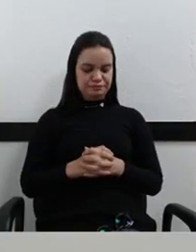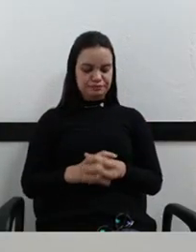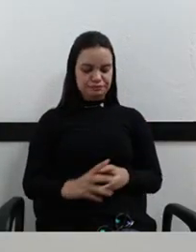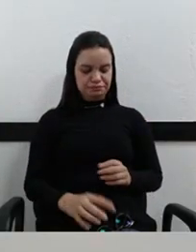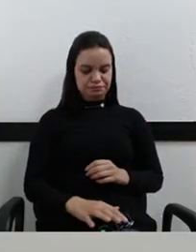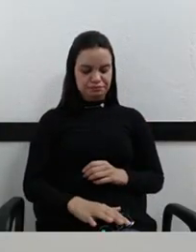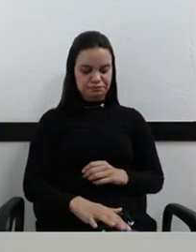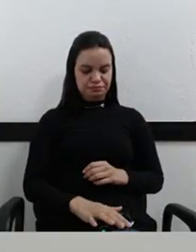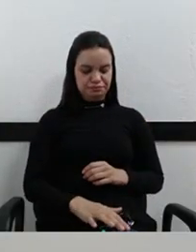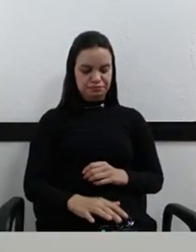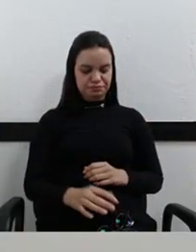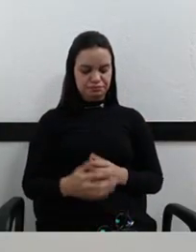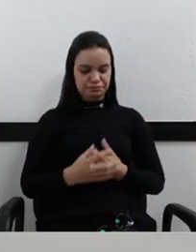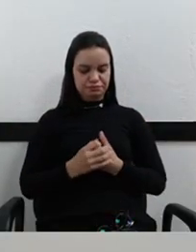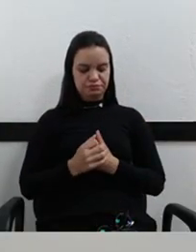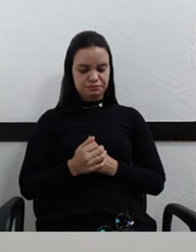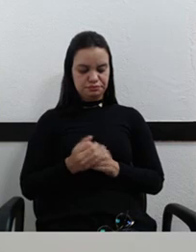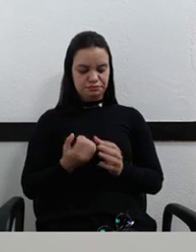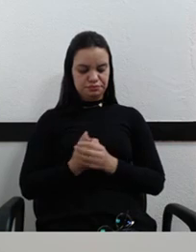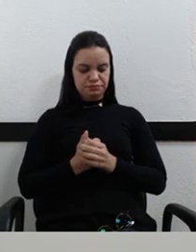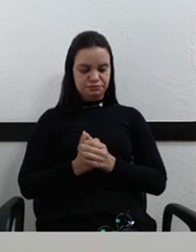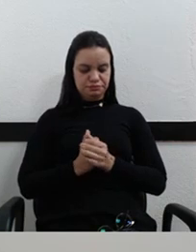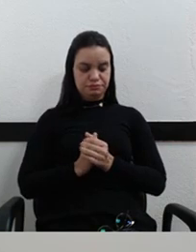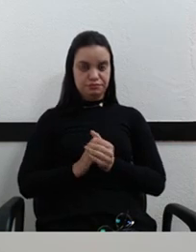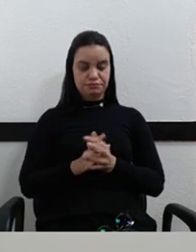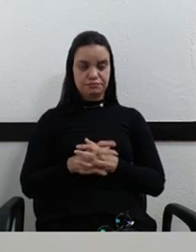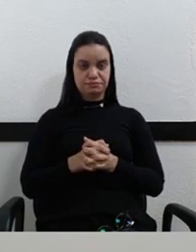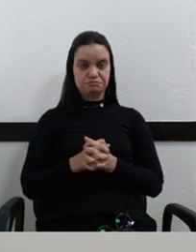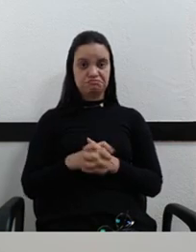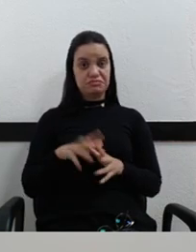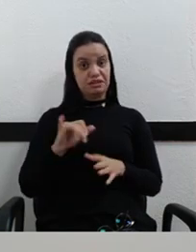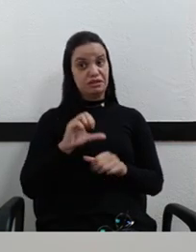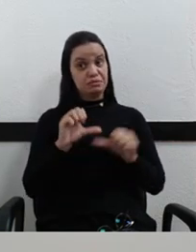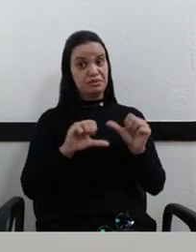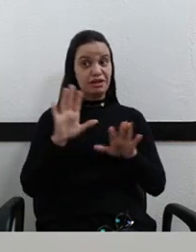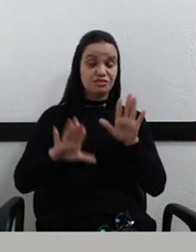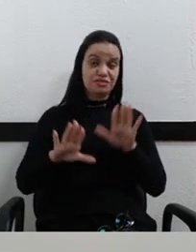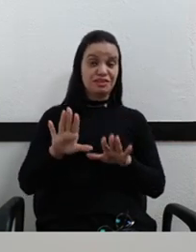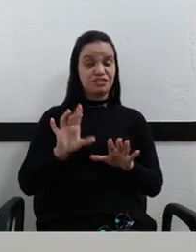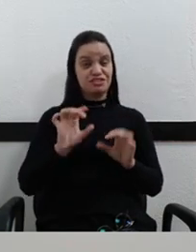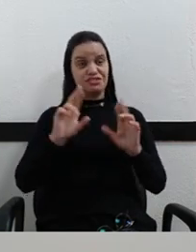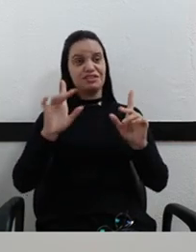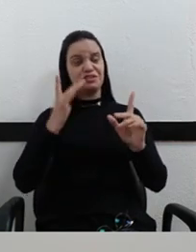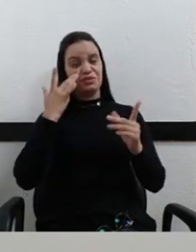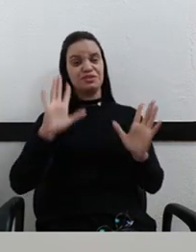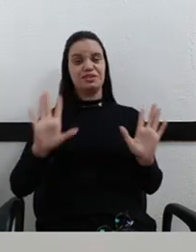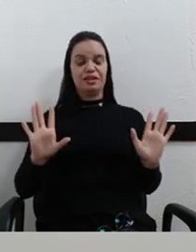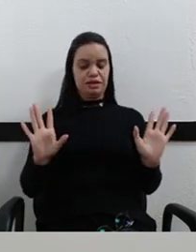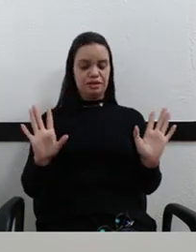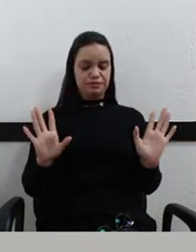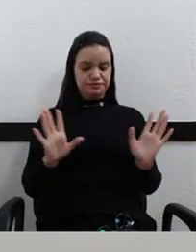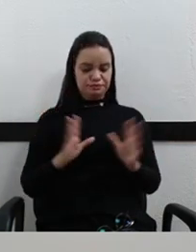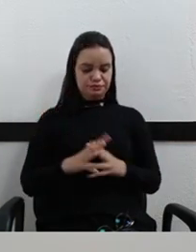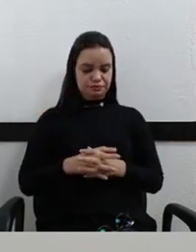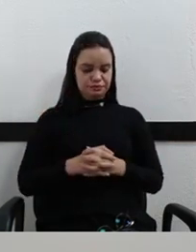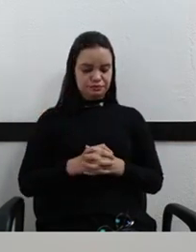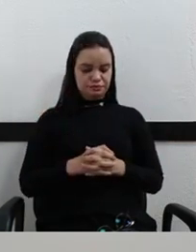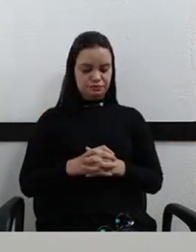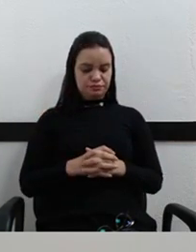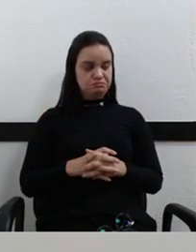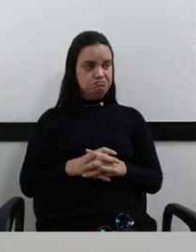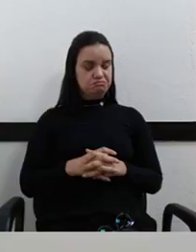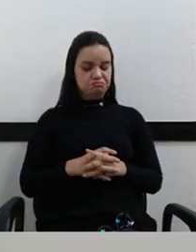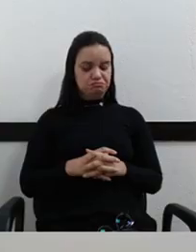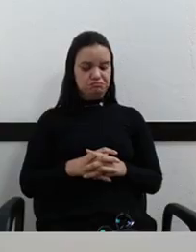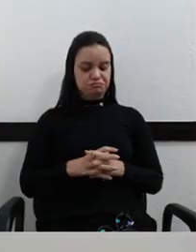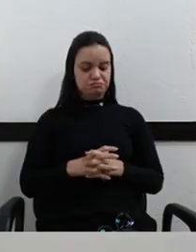não vai mudar nada meu voto. Essa conta é matemática. Talvez se mudasse, faria diferente. Bom, então... 3, 4, 5, você pode decidir na nota